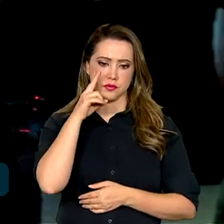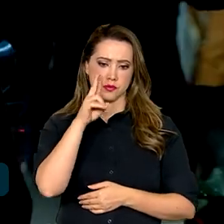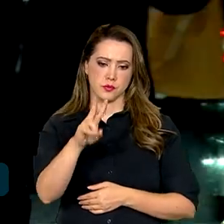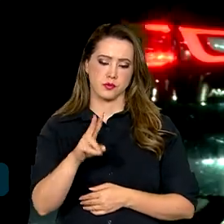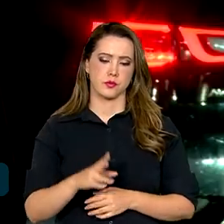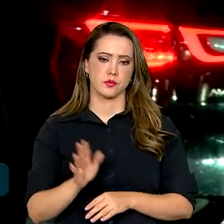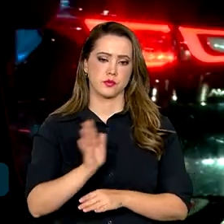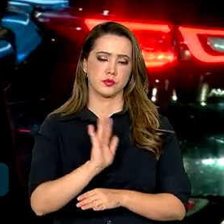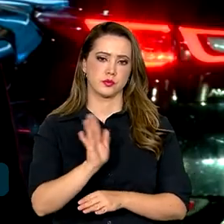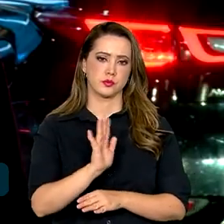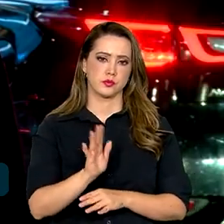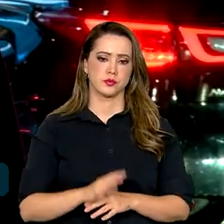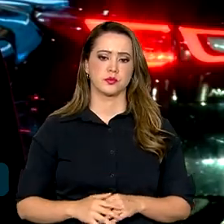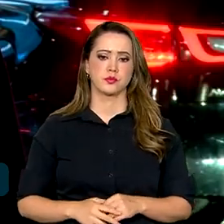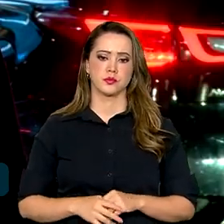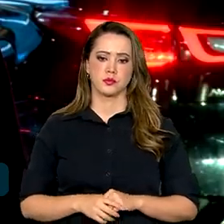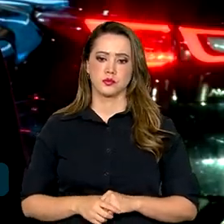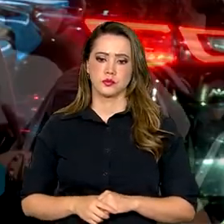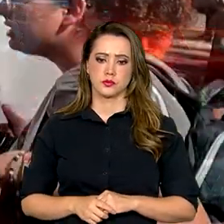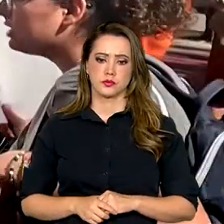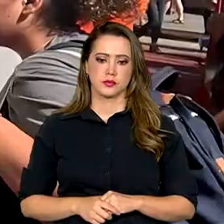Veja agora na reportagem que eu preparei.